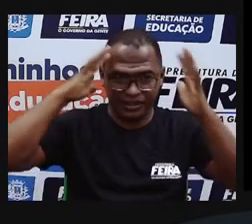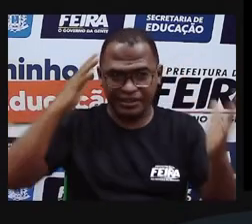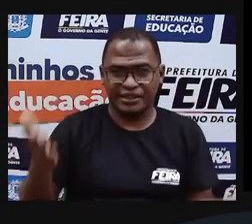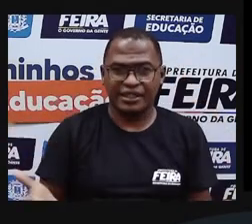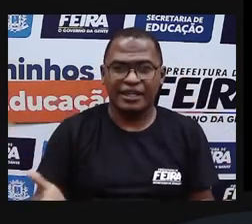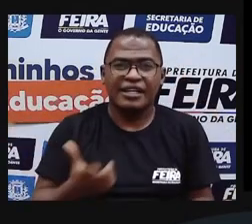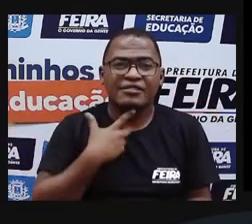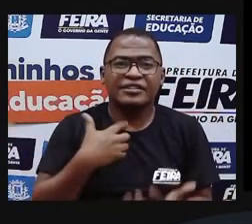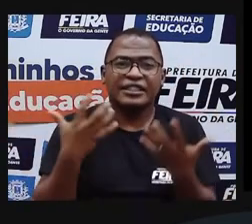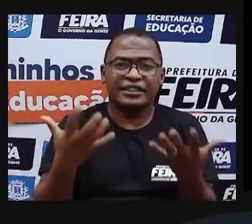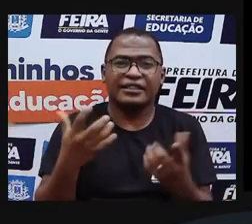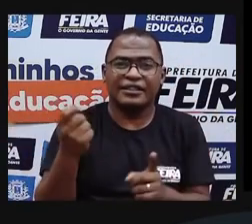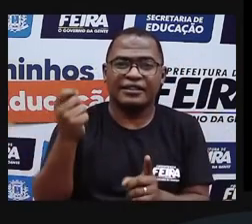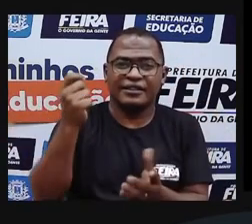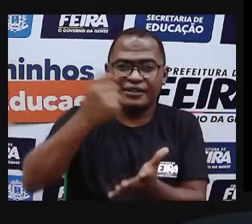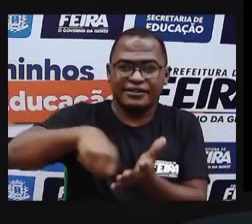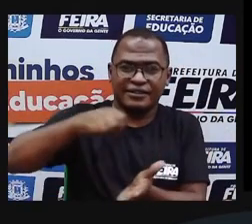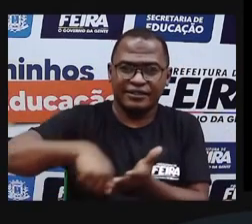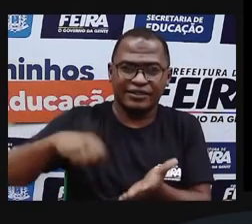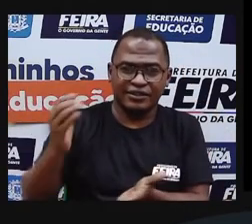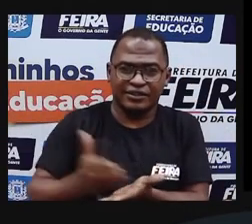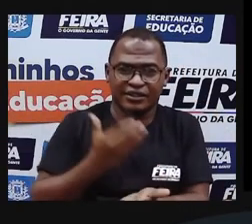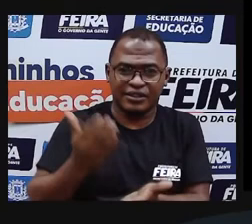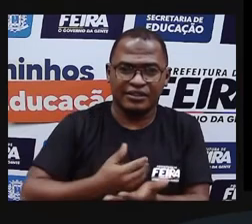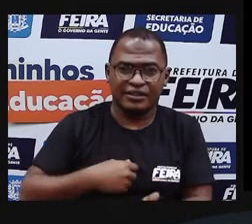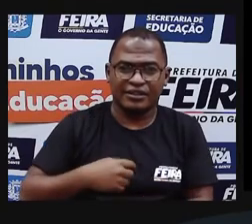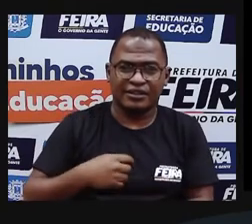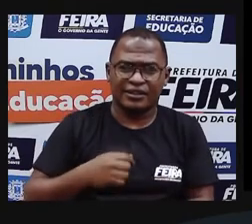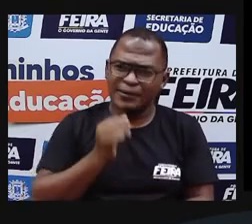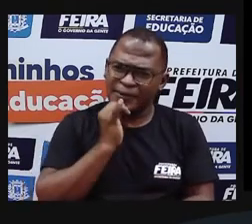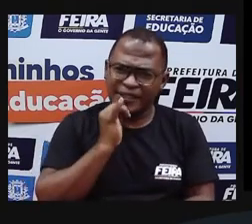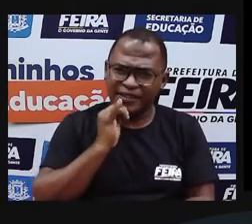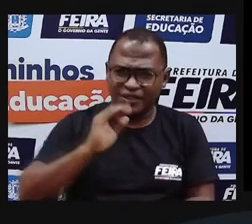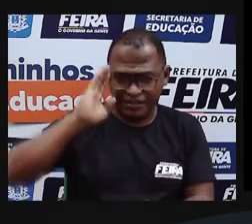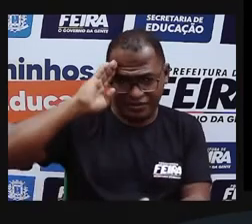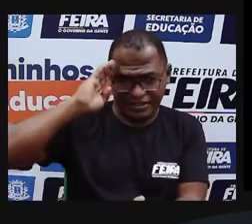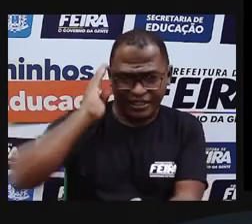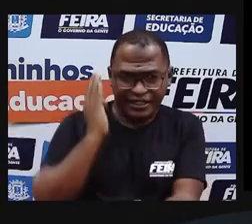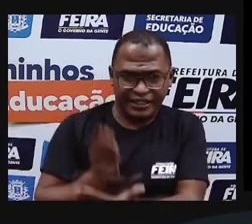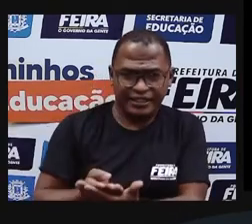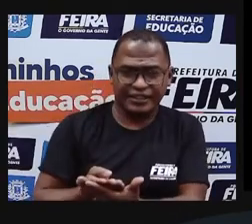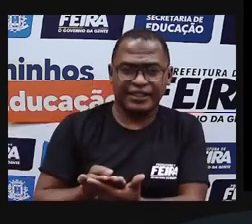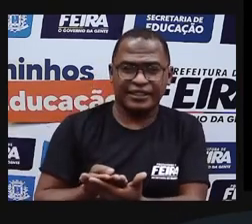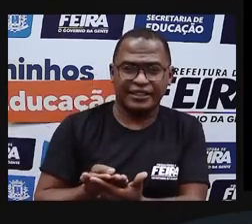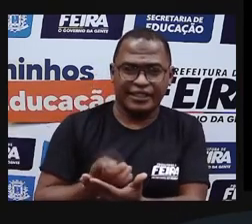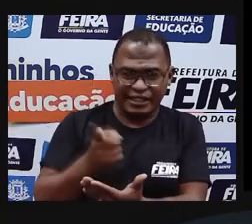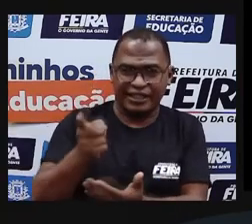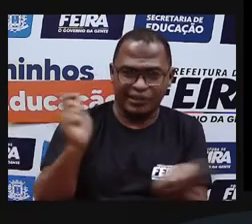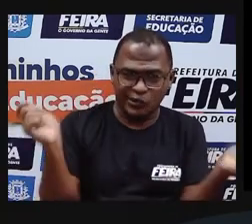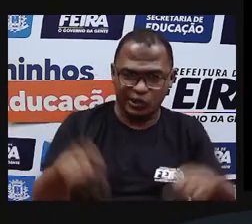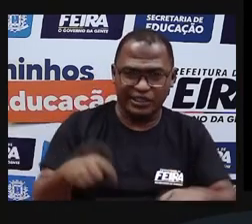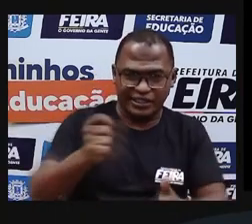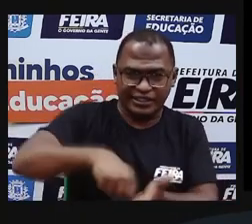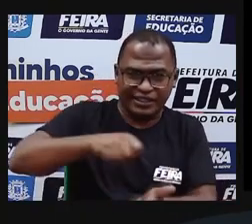ser escritora? Vocês acreditariam nela? Vocês acreditam em vocês?